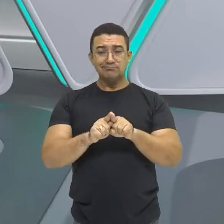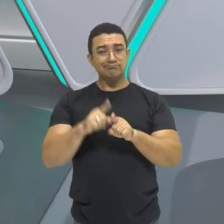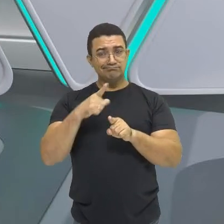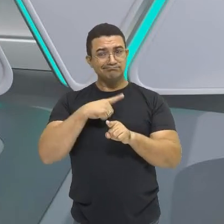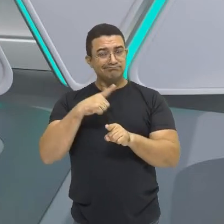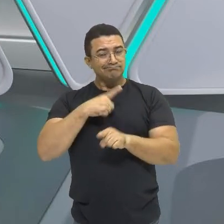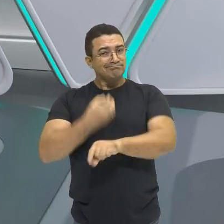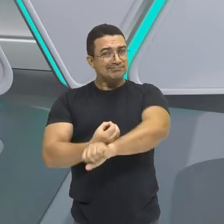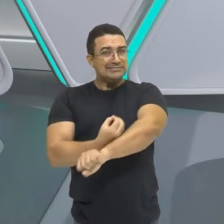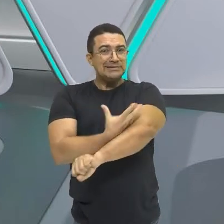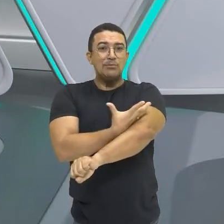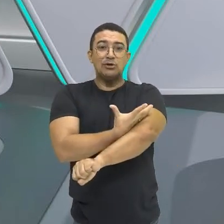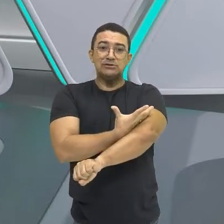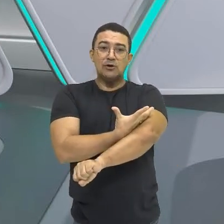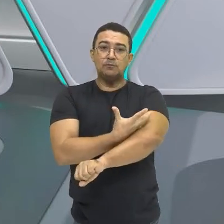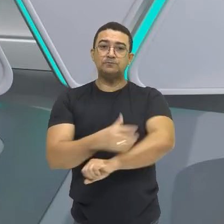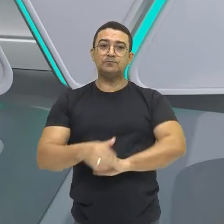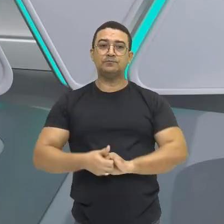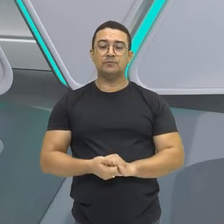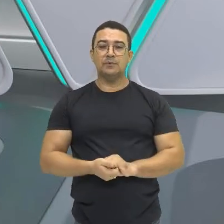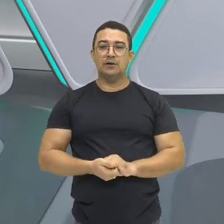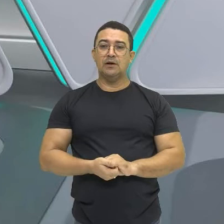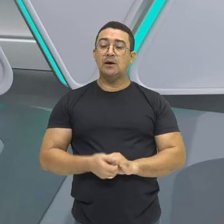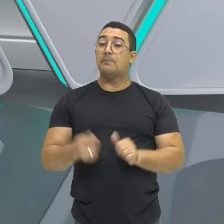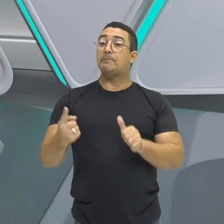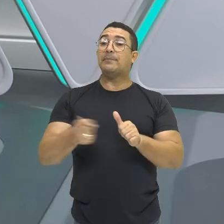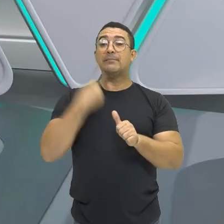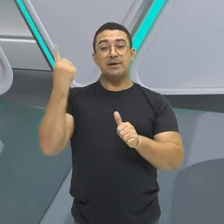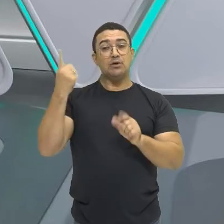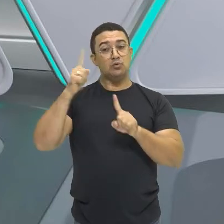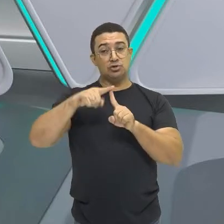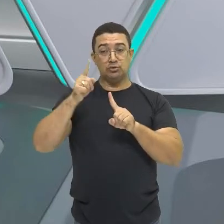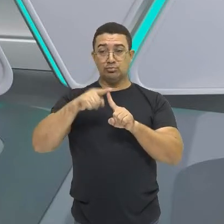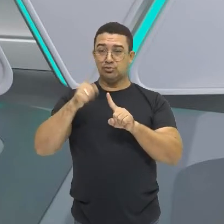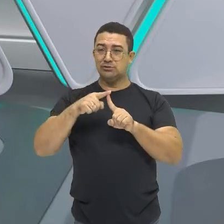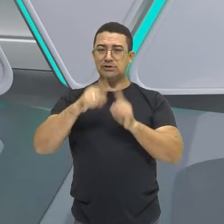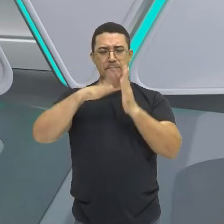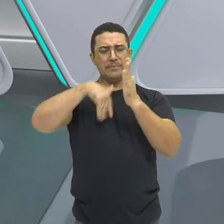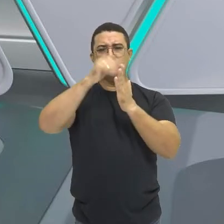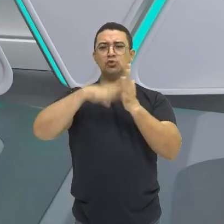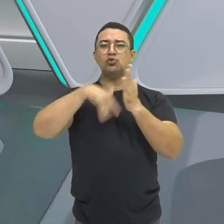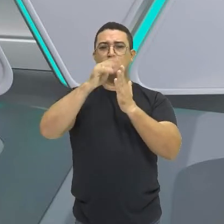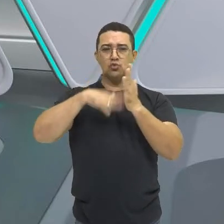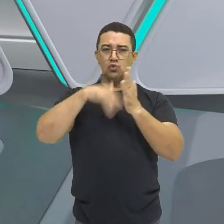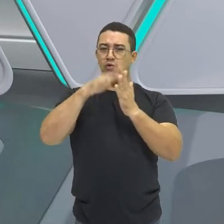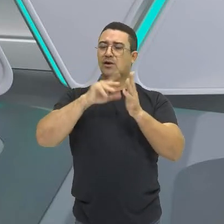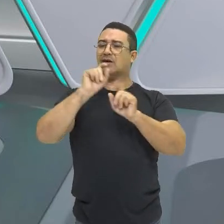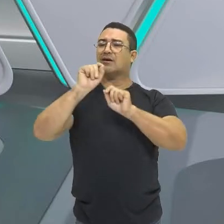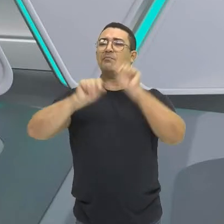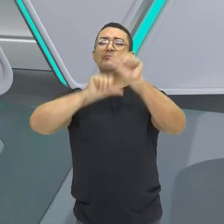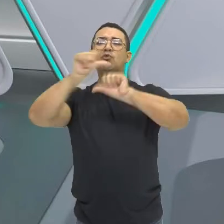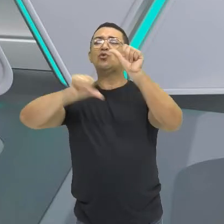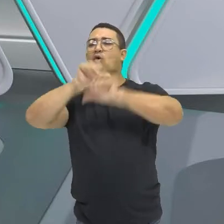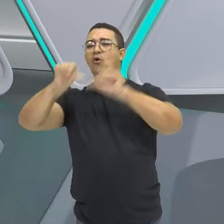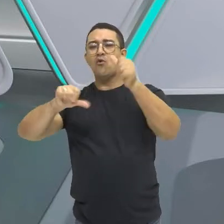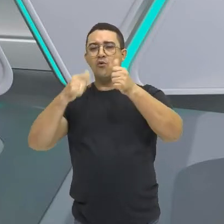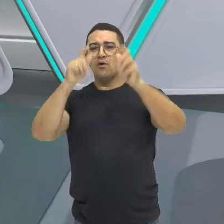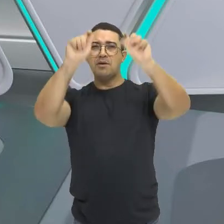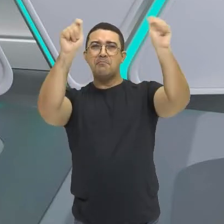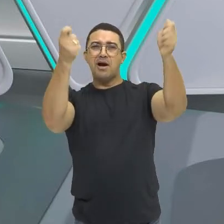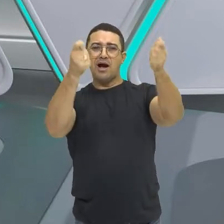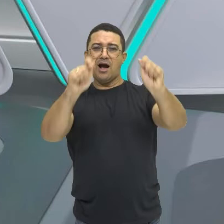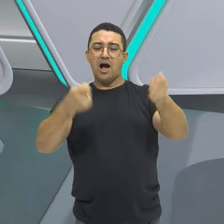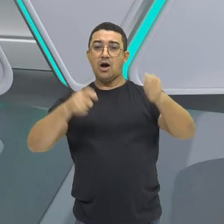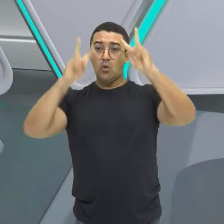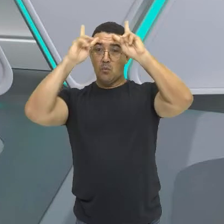emoções, tá? Que foi o primeiro estilo de pintura, movimento artístico, que deformou a figura humana.